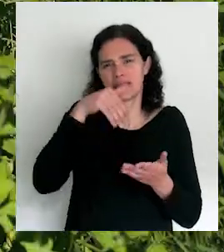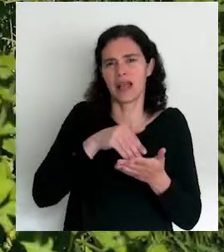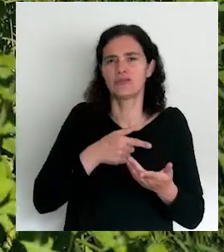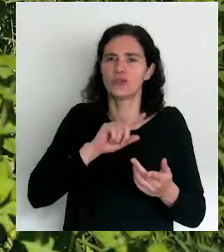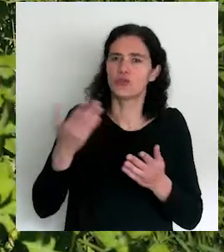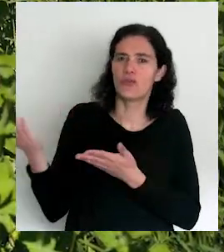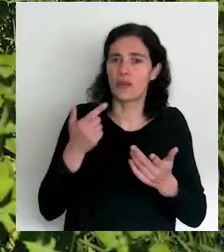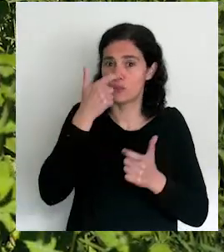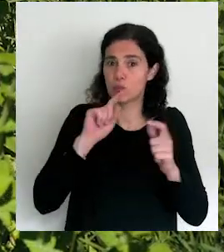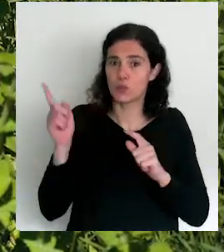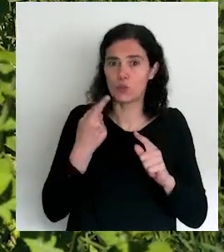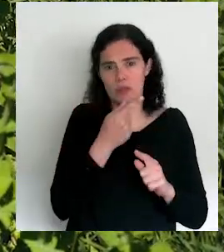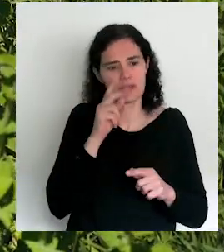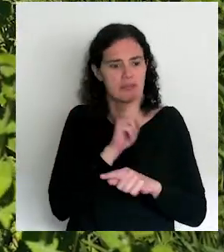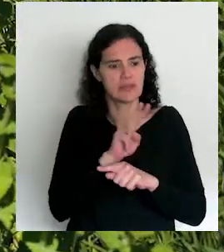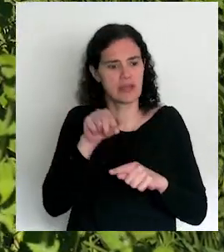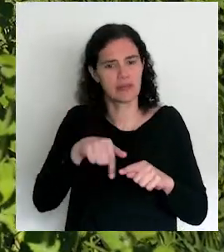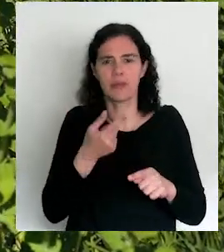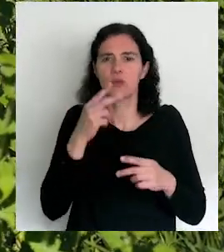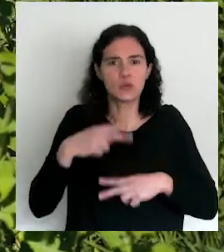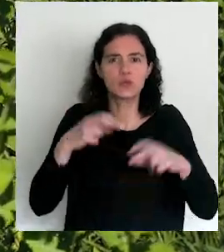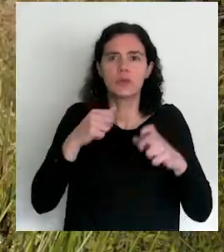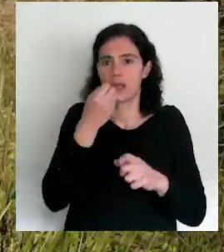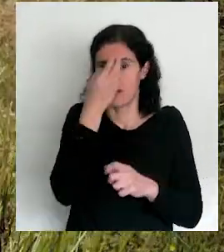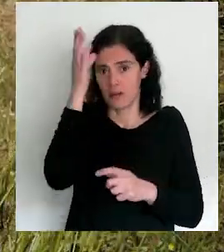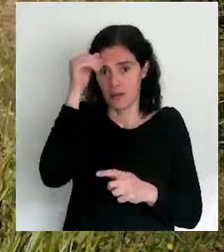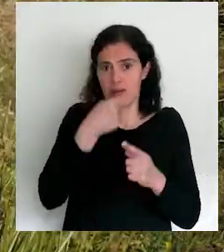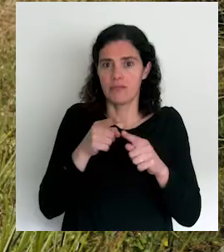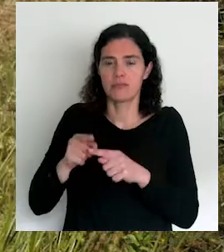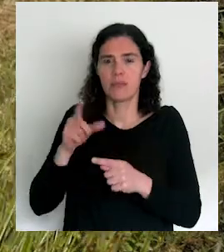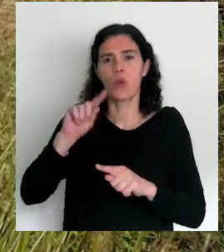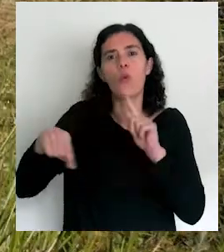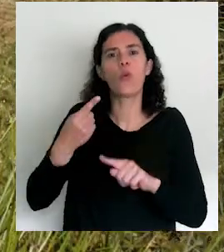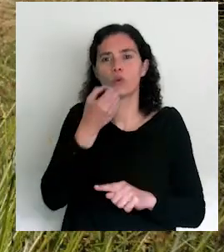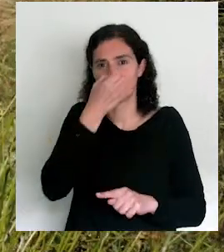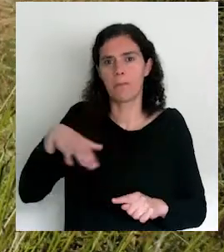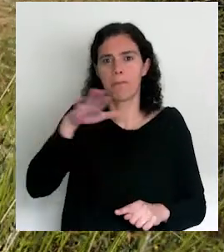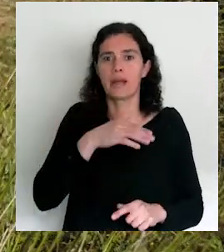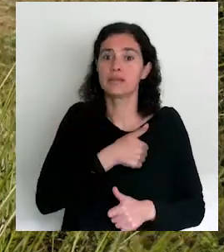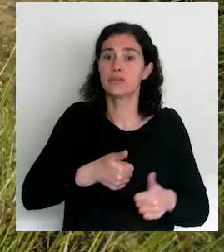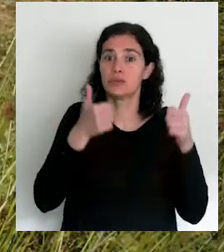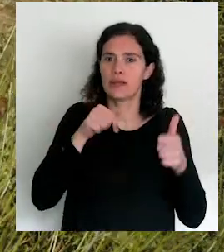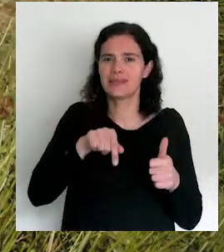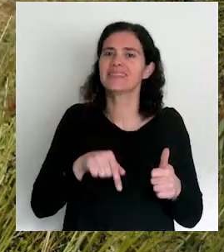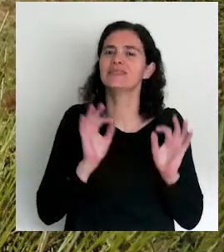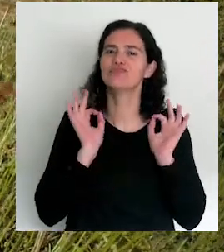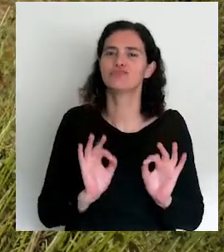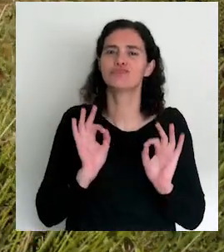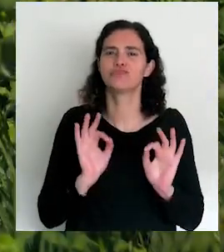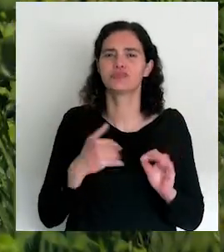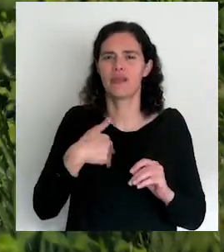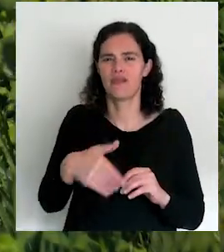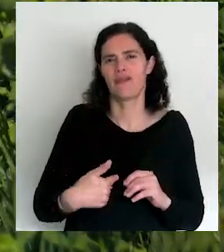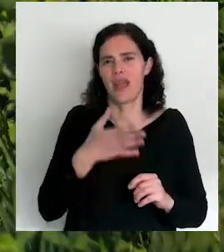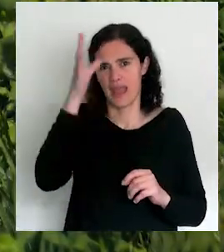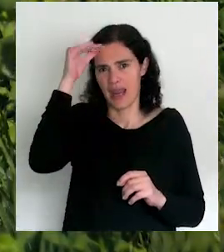Serralves e convidamos obviamente todos a virem visitar estes charcos e a descobrir a sua biodiversidade e também a procurarem a diversidade que há nos outros parques urbanos,